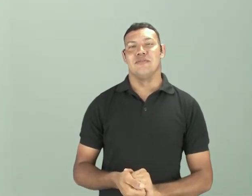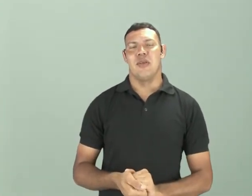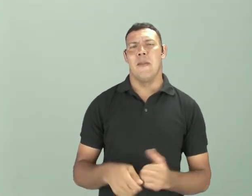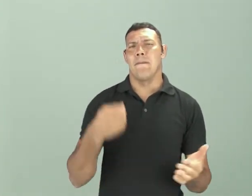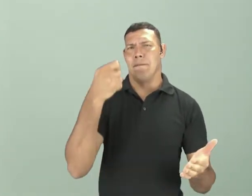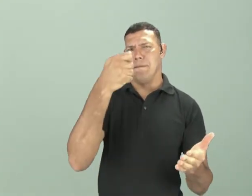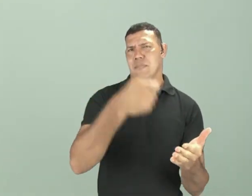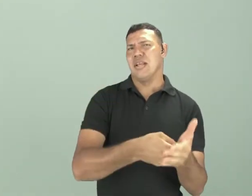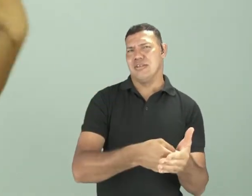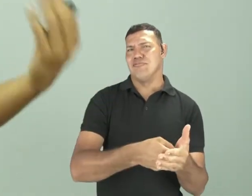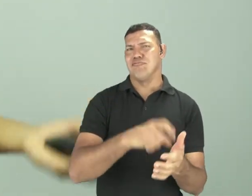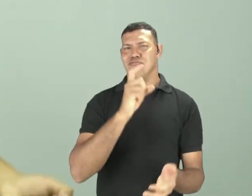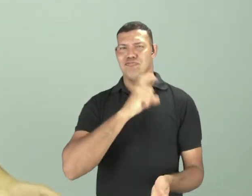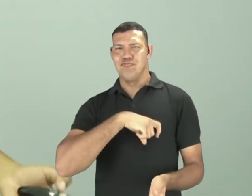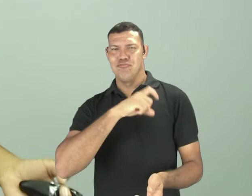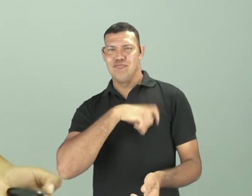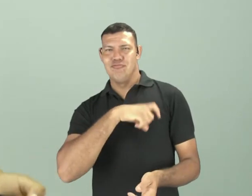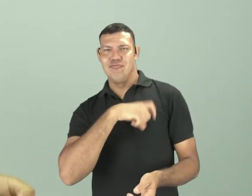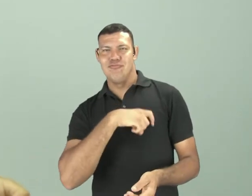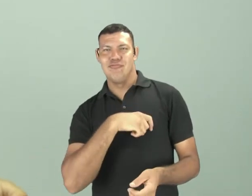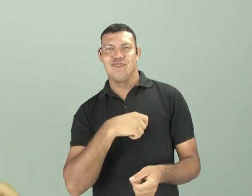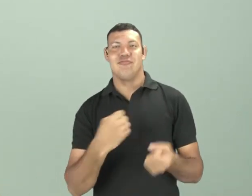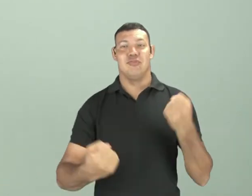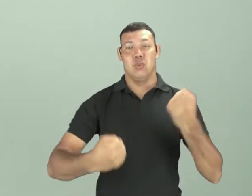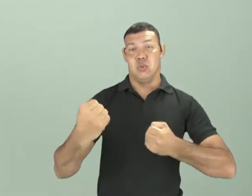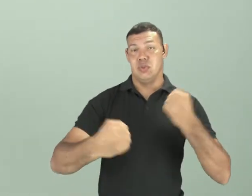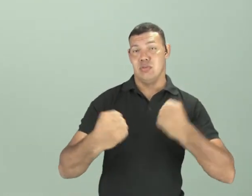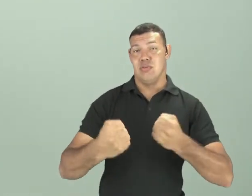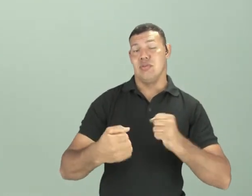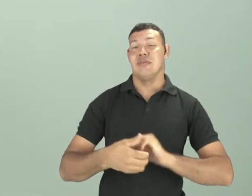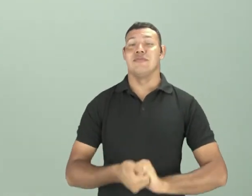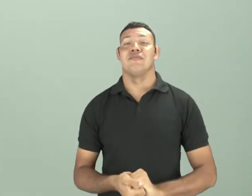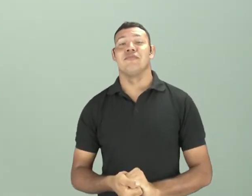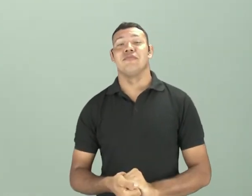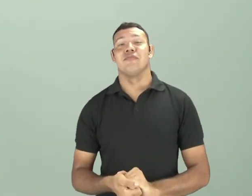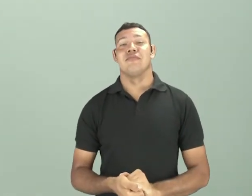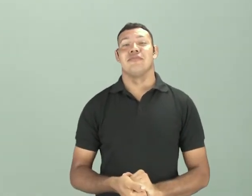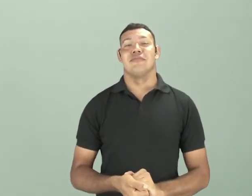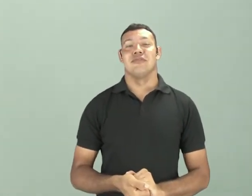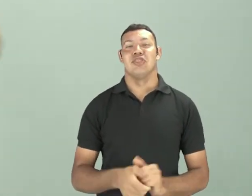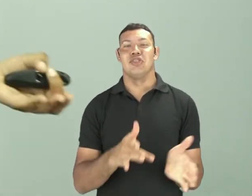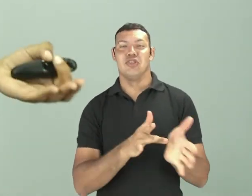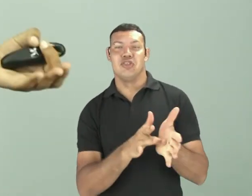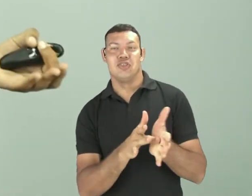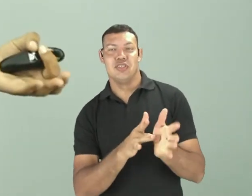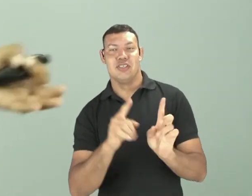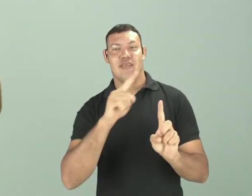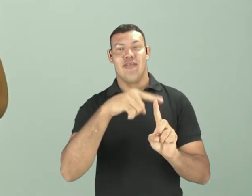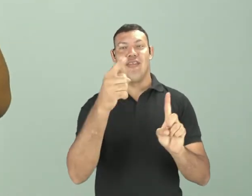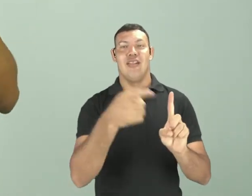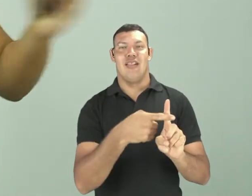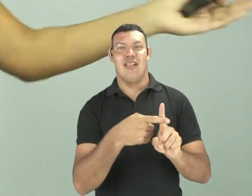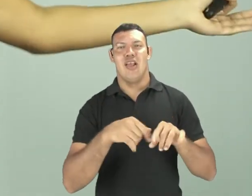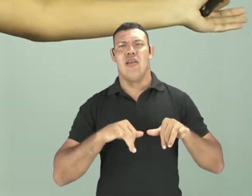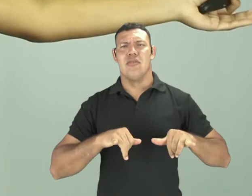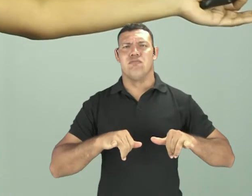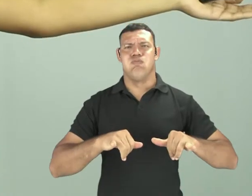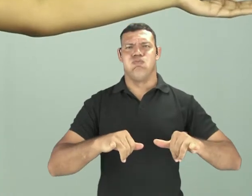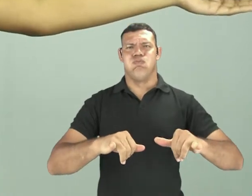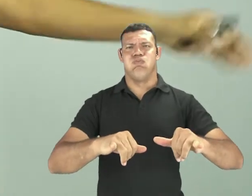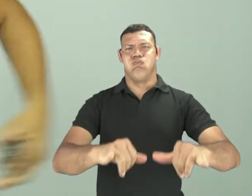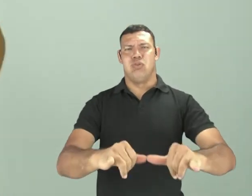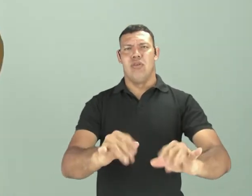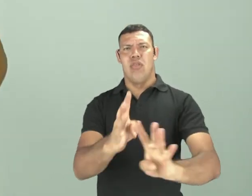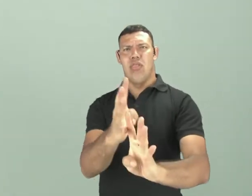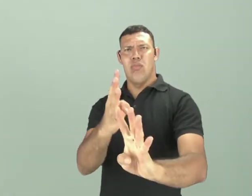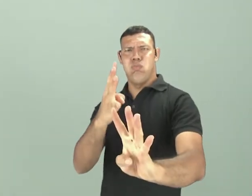pagar a carteira de motorista, ou pagar um diploma, a mulher que fingiu estar grávida, né? Às vezes a gente vai no supermercado, tá aquela fila